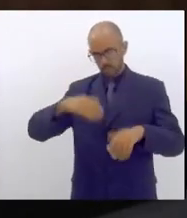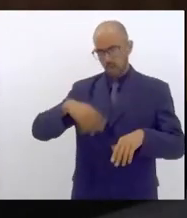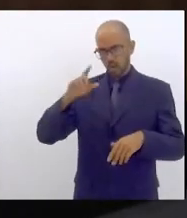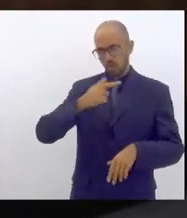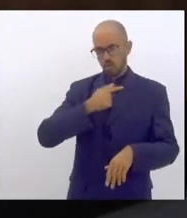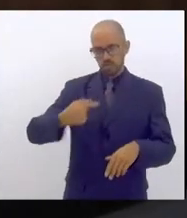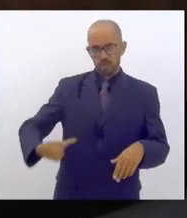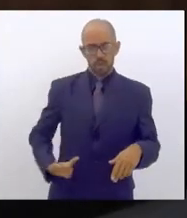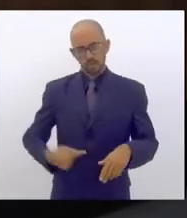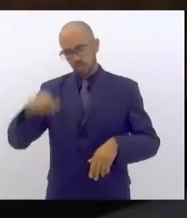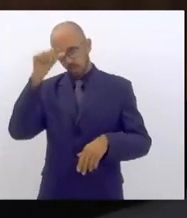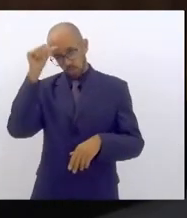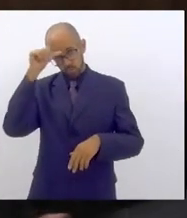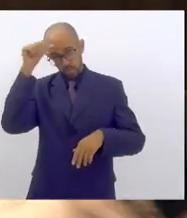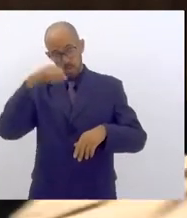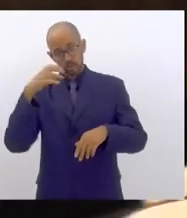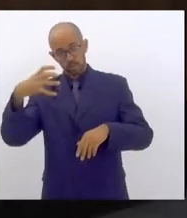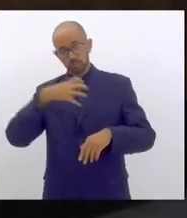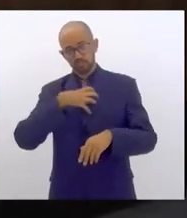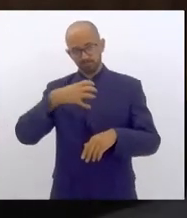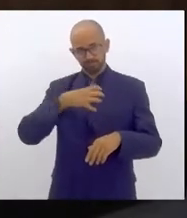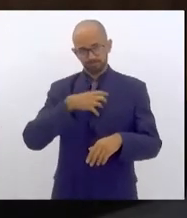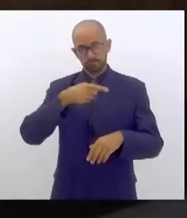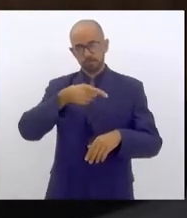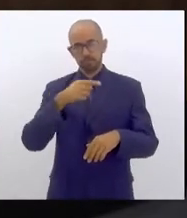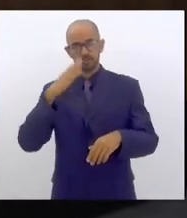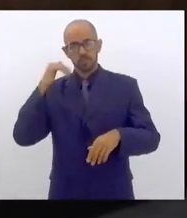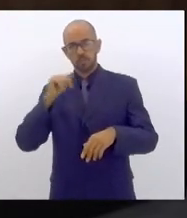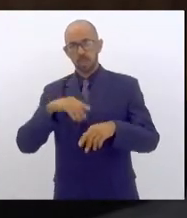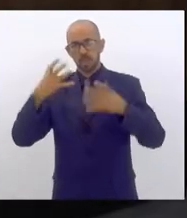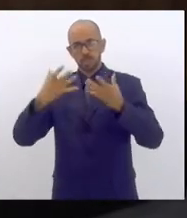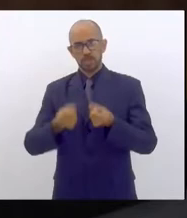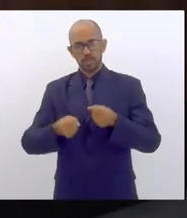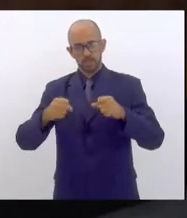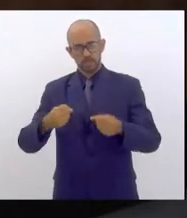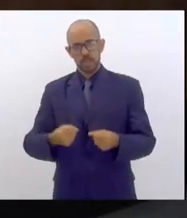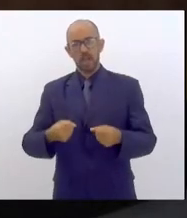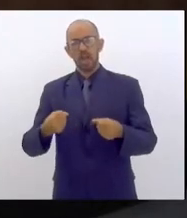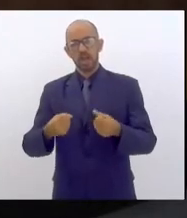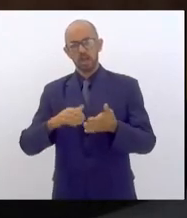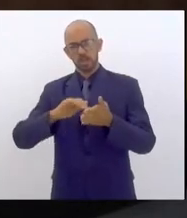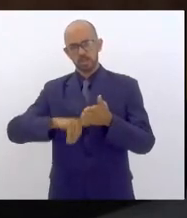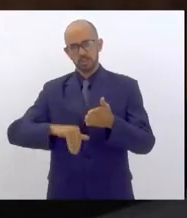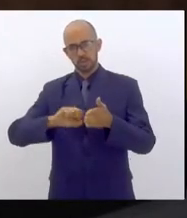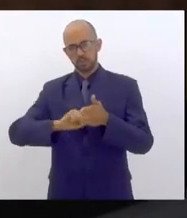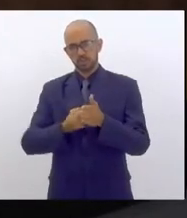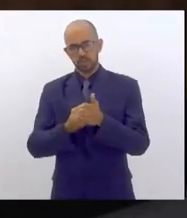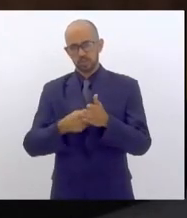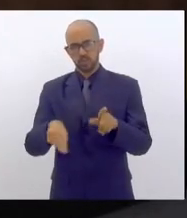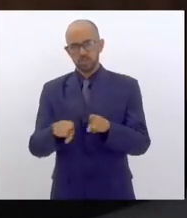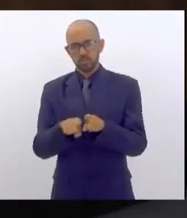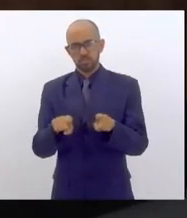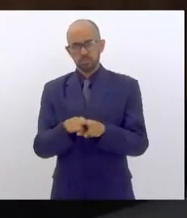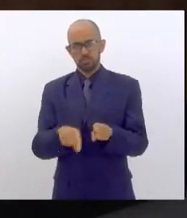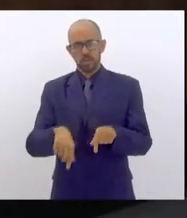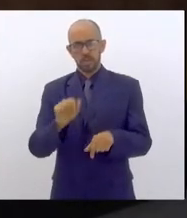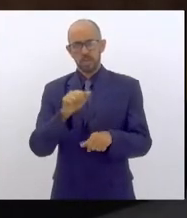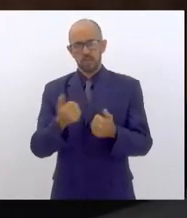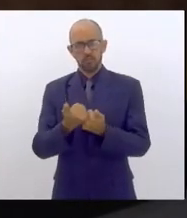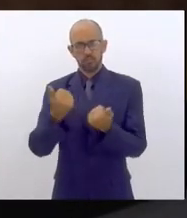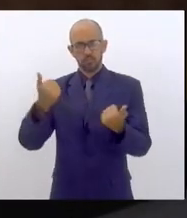tido sensibilidade em aceitar a derrubada do veto. Agradecer também ao vice-líder do governo, Rodrigo Amorim, que